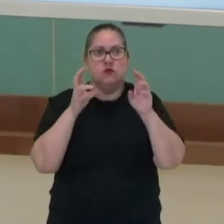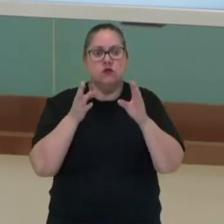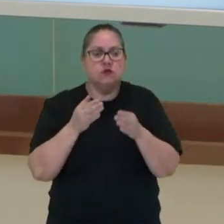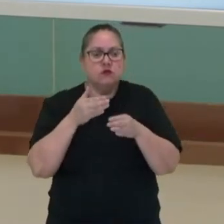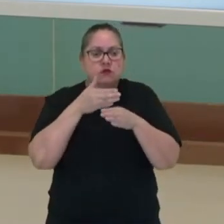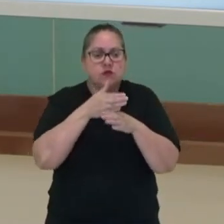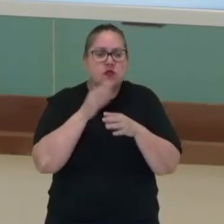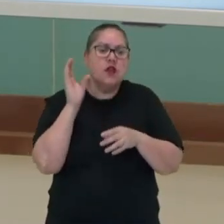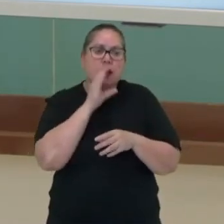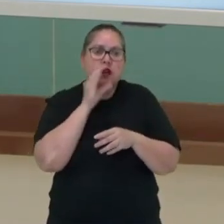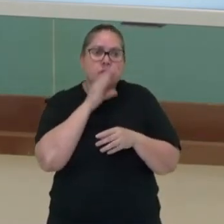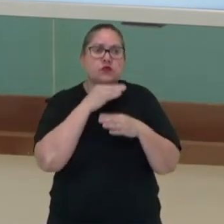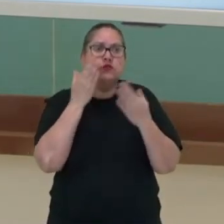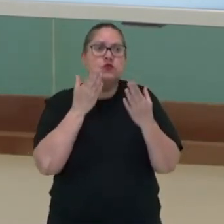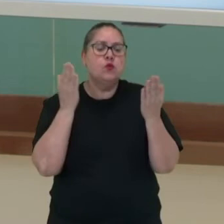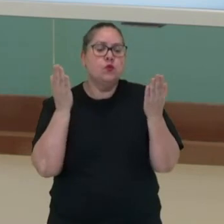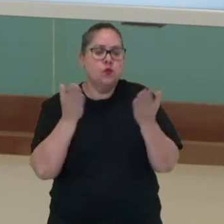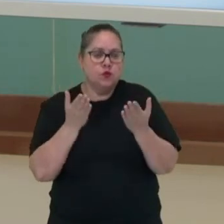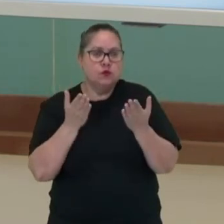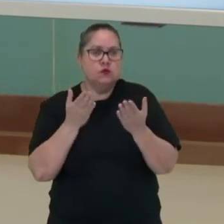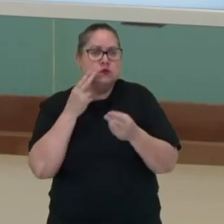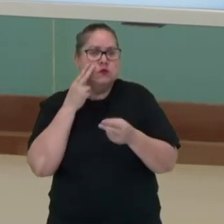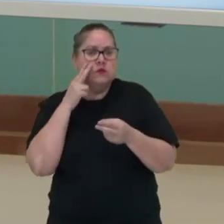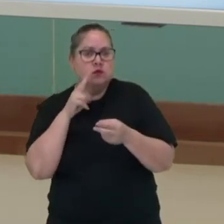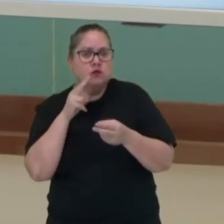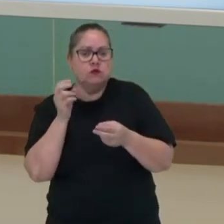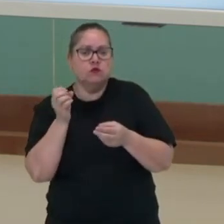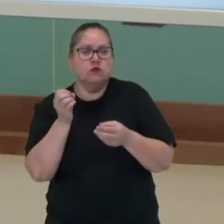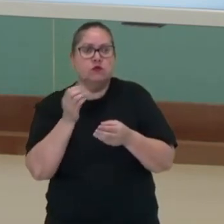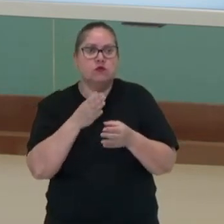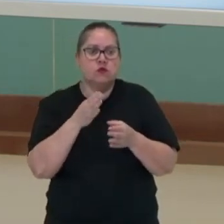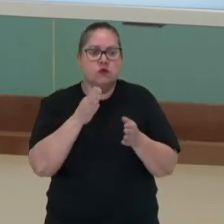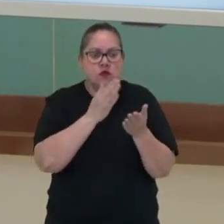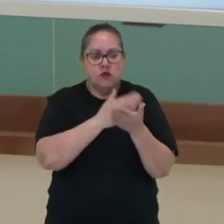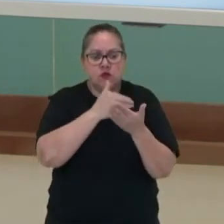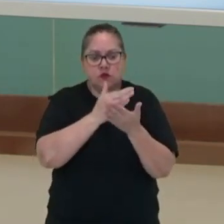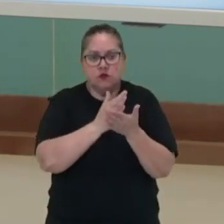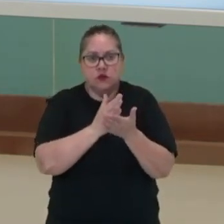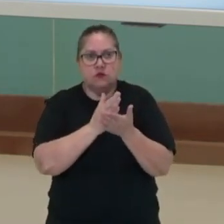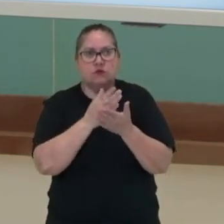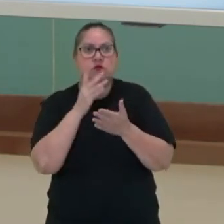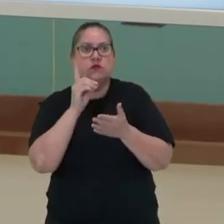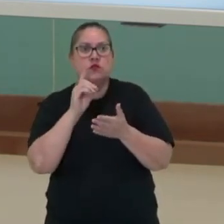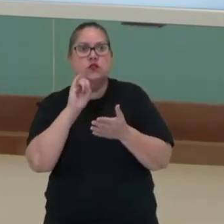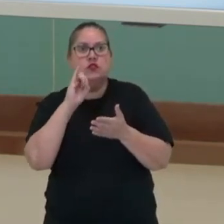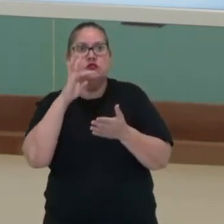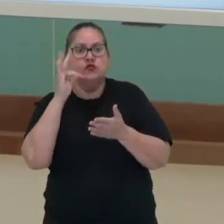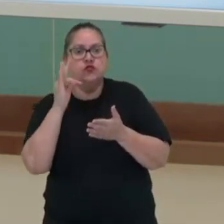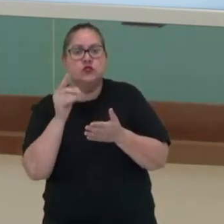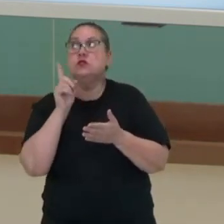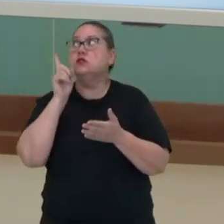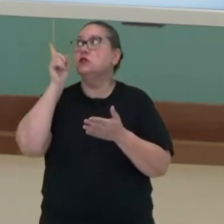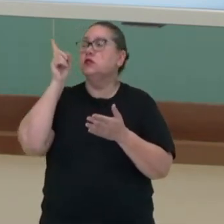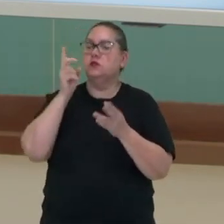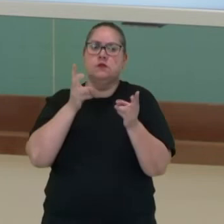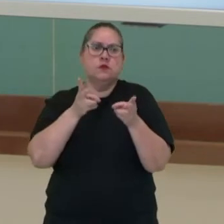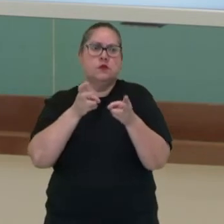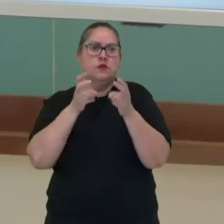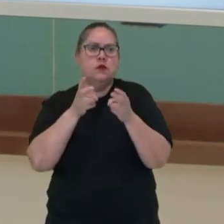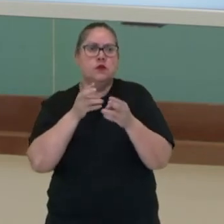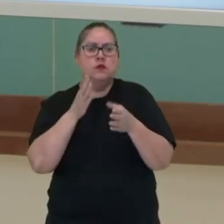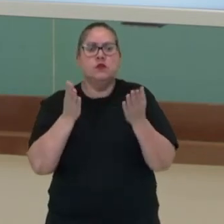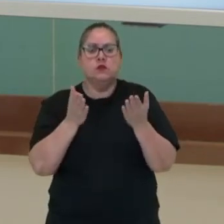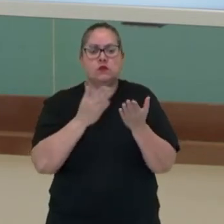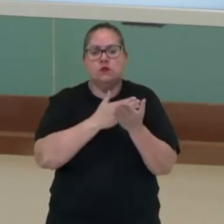inseriu-se rapidamente, e hoje, quando olhamos a nova Divisão Internacional do Trabalho, que aqui se coloca, percebemos que